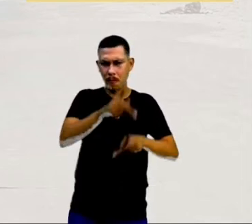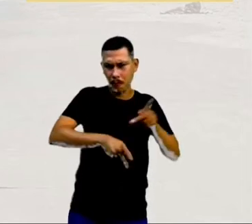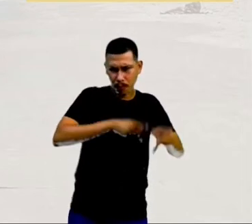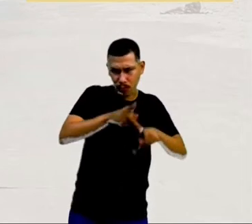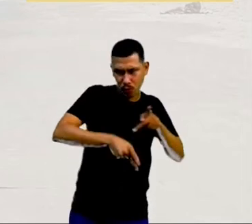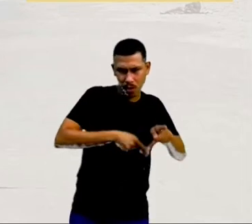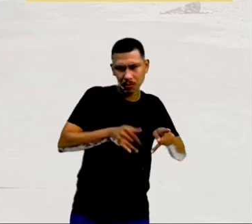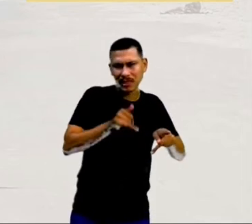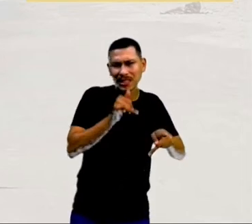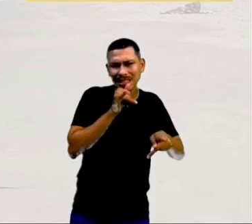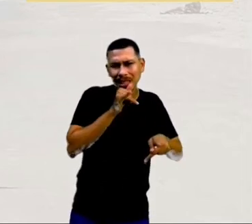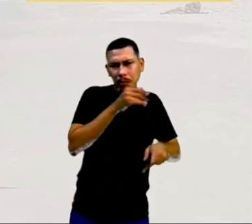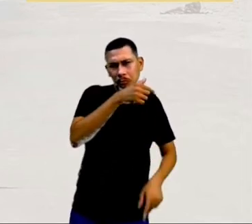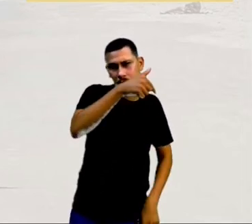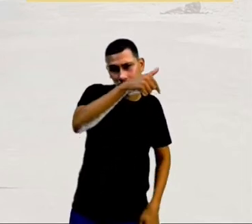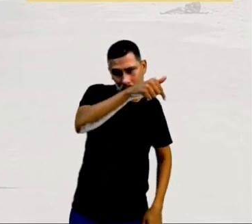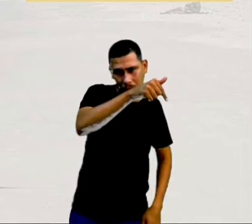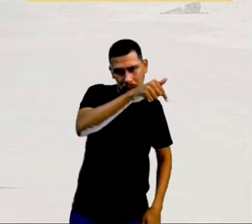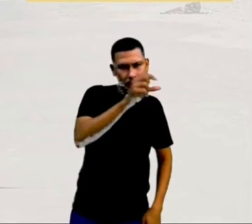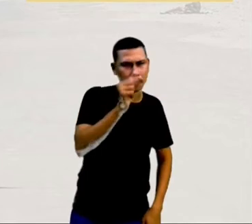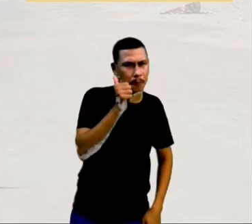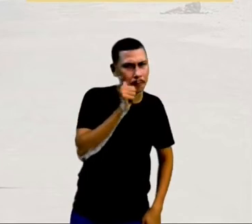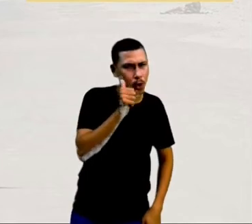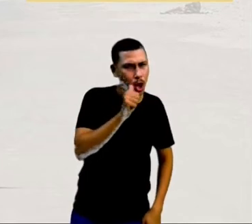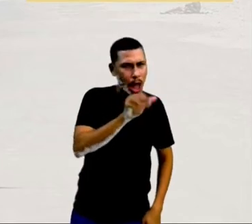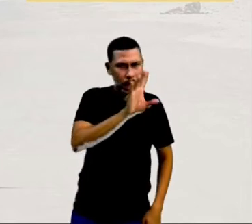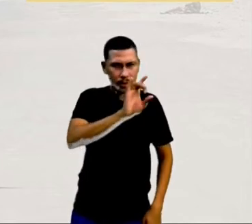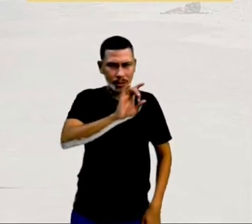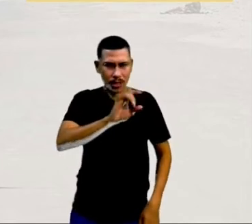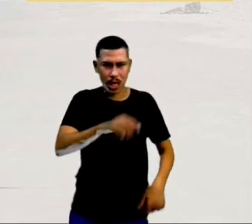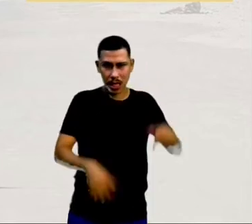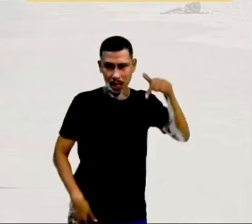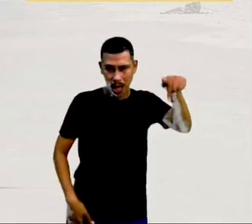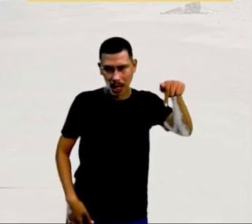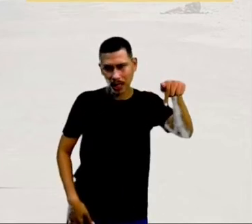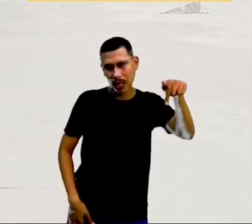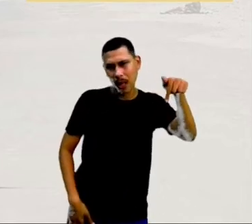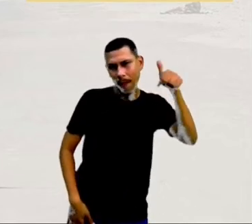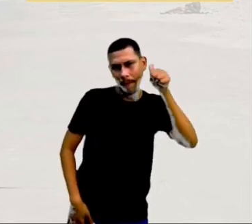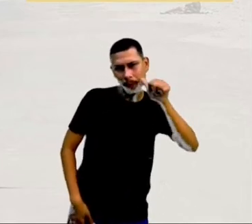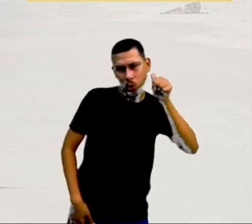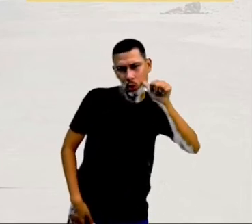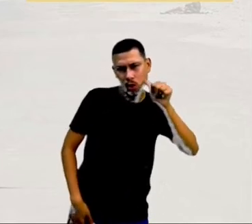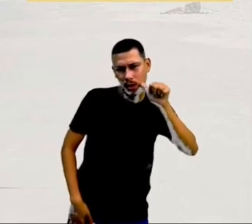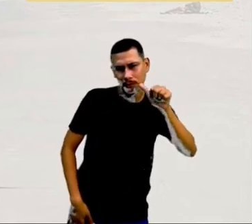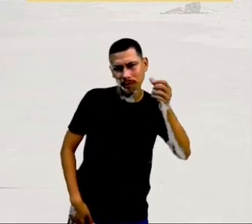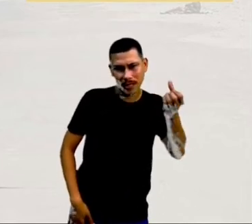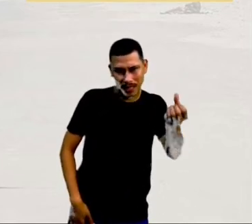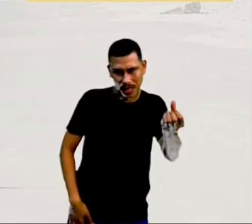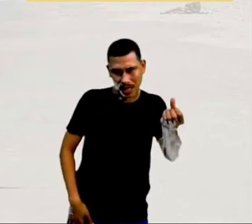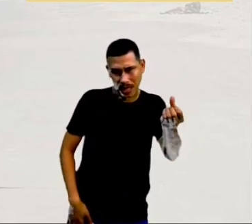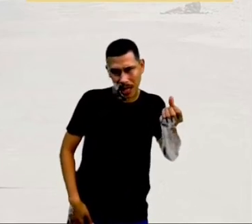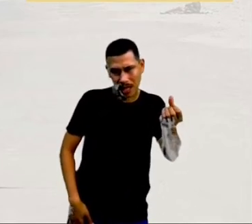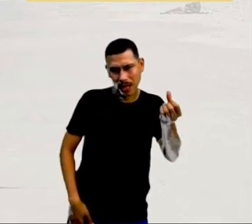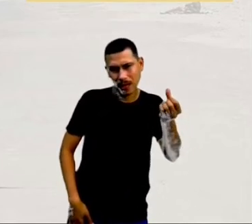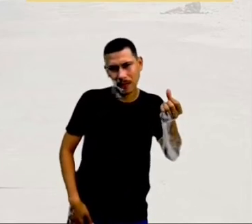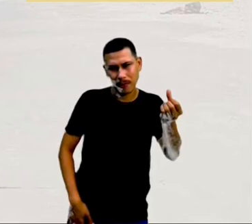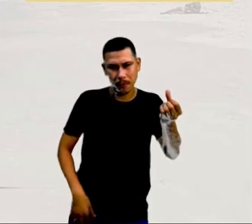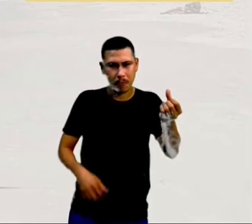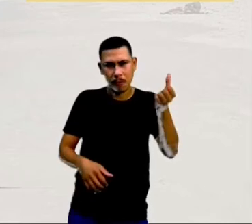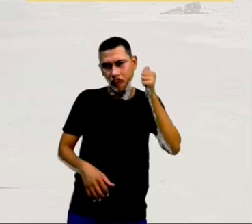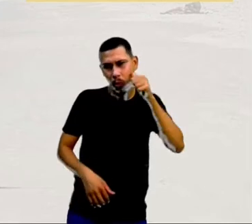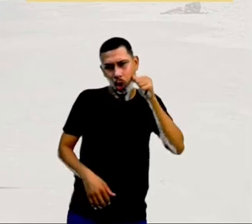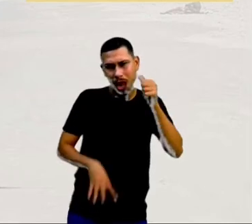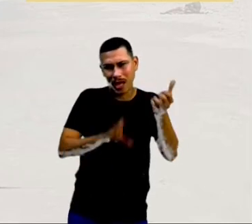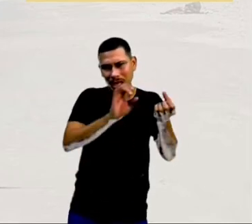digo que existem 7 mulheres em cada, e aí a gente encontra a cada 6 mulheres, 5 homens,